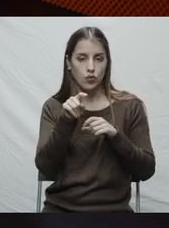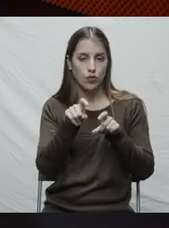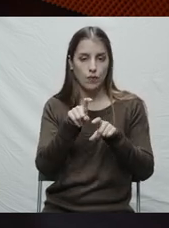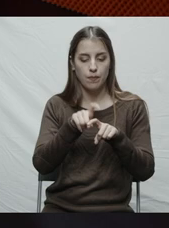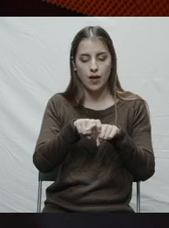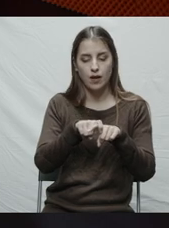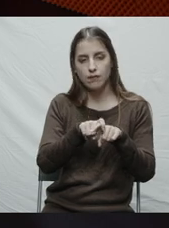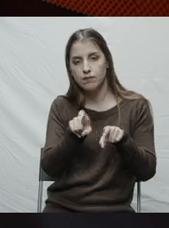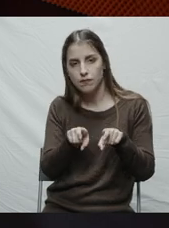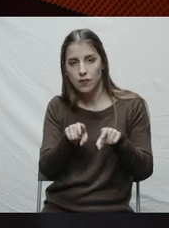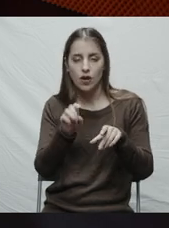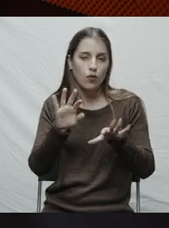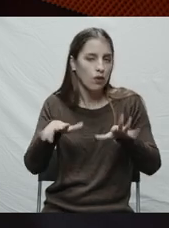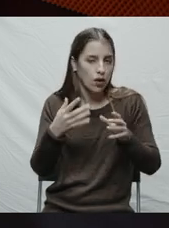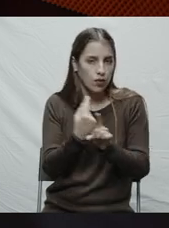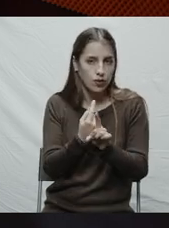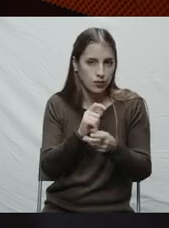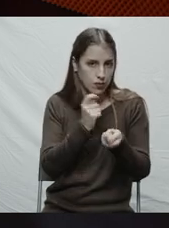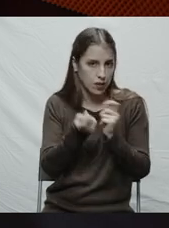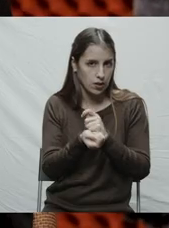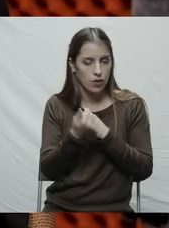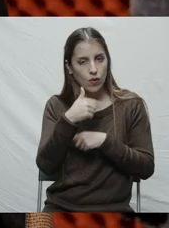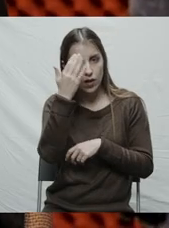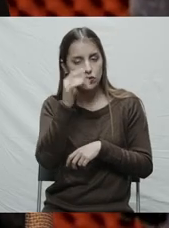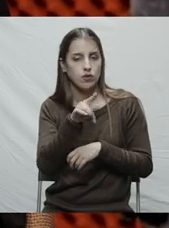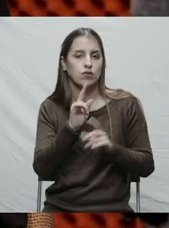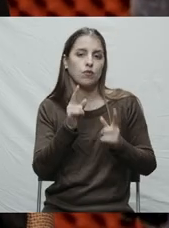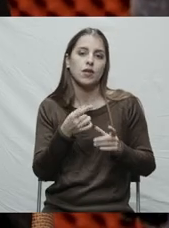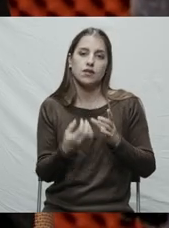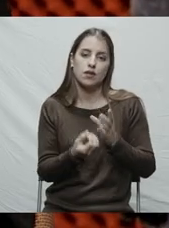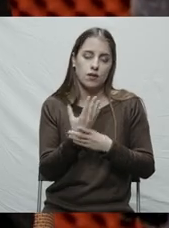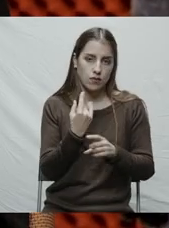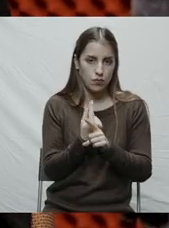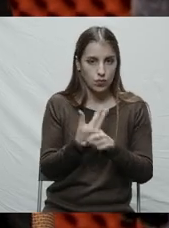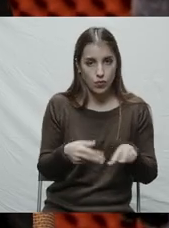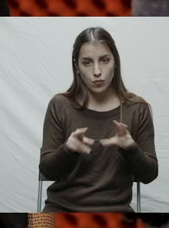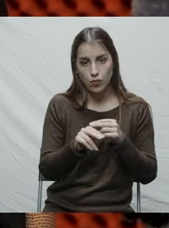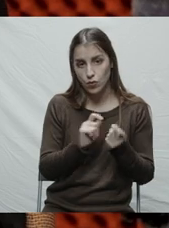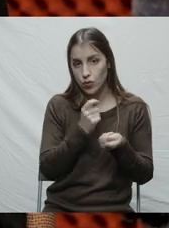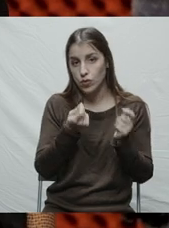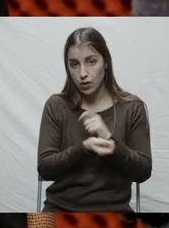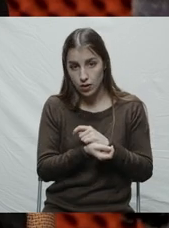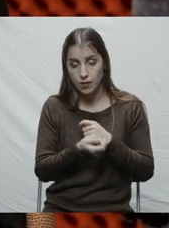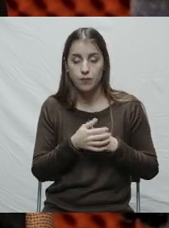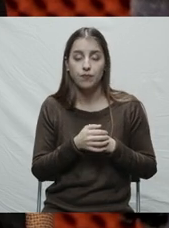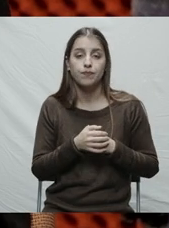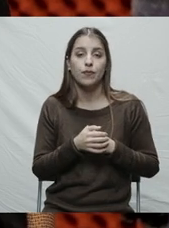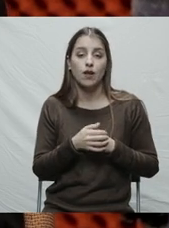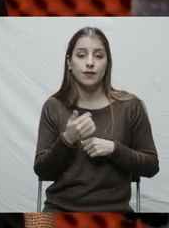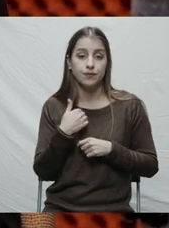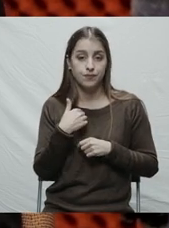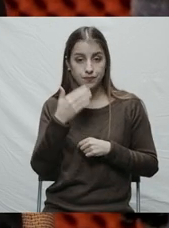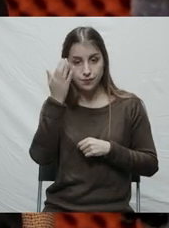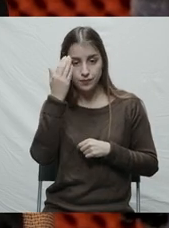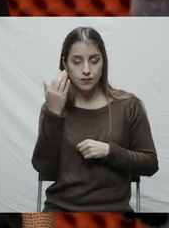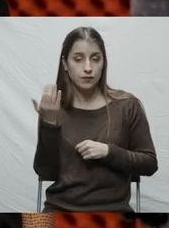não gosto muito do termo improvisação, a não ser que seja provisionar por dentro. Sim. Porque tem uma questão de diletantismo e muitas